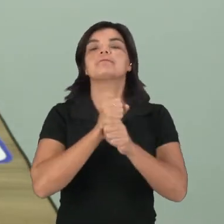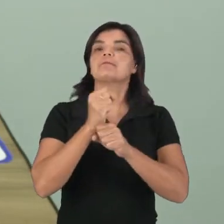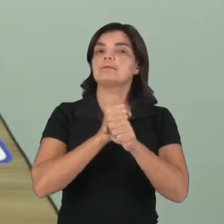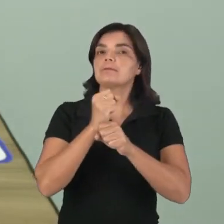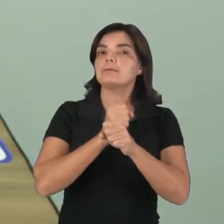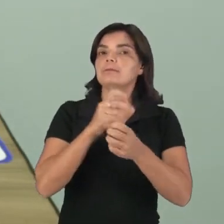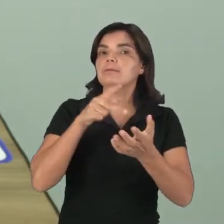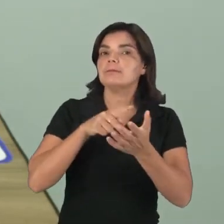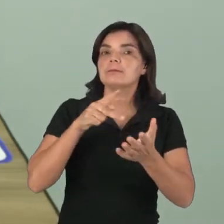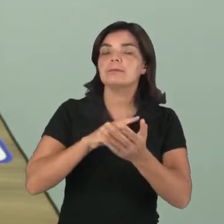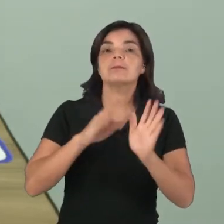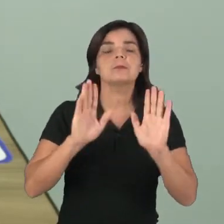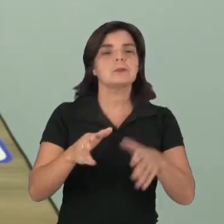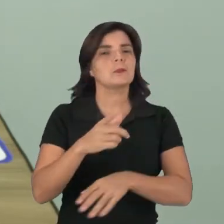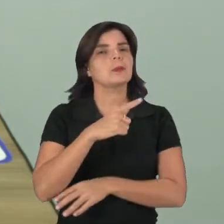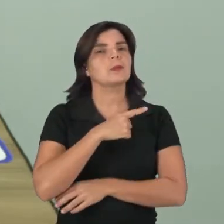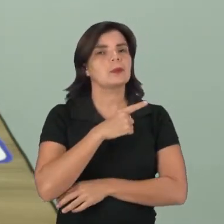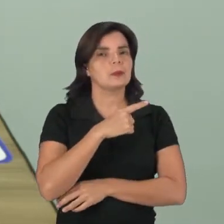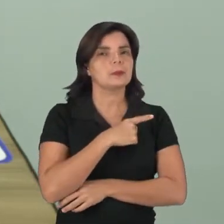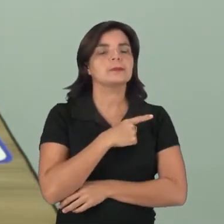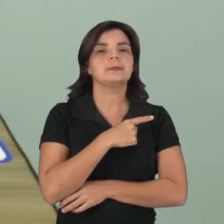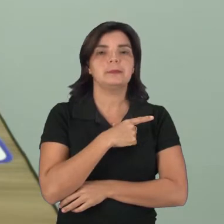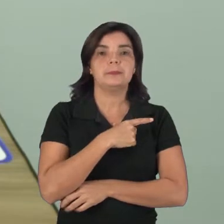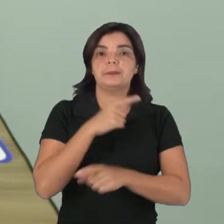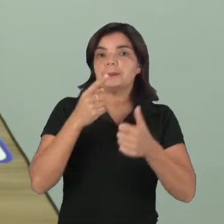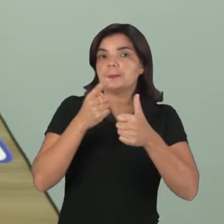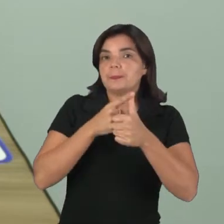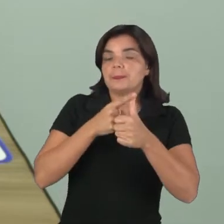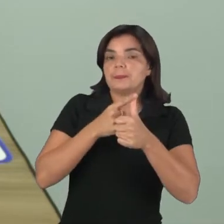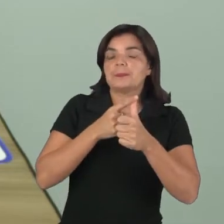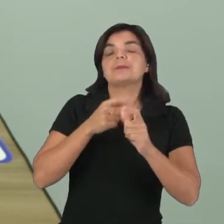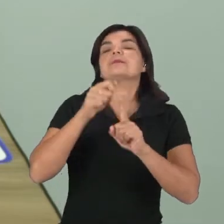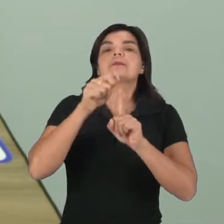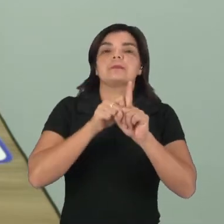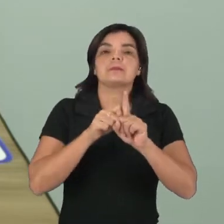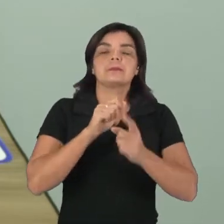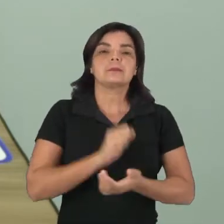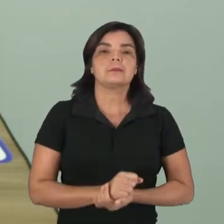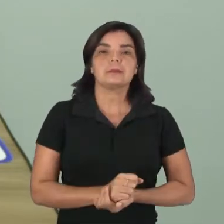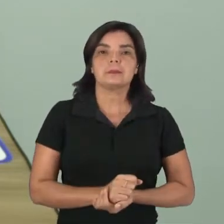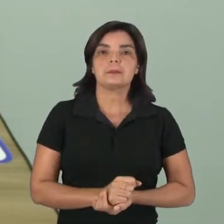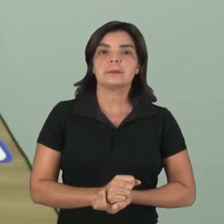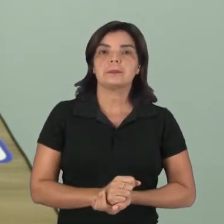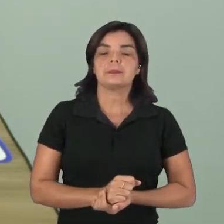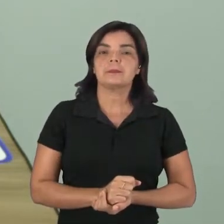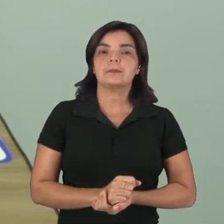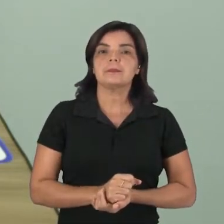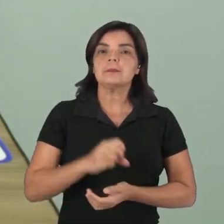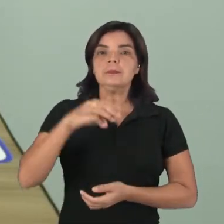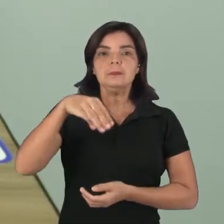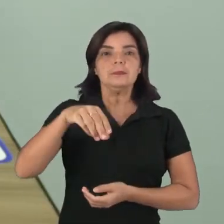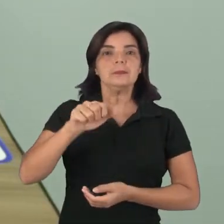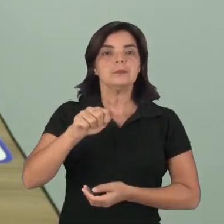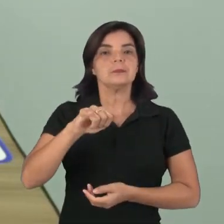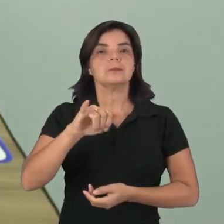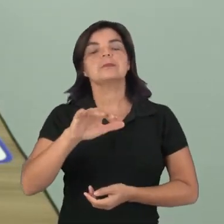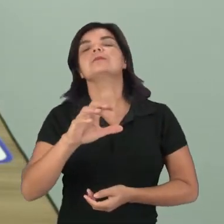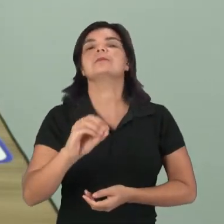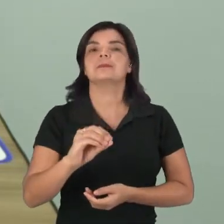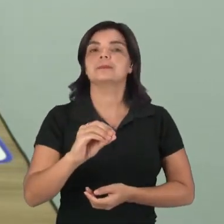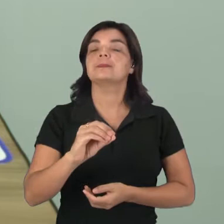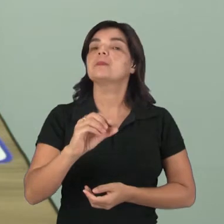do ano isso mesmo e nós já temos aqui o primeiro mês Esse é o mês de